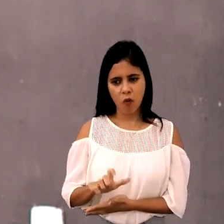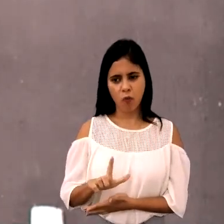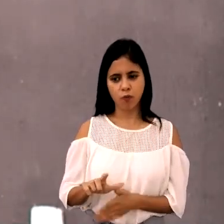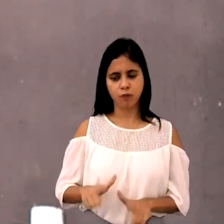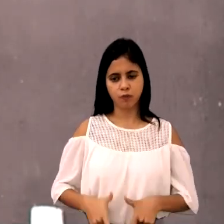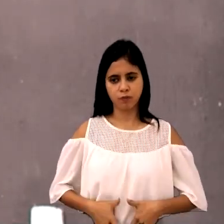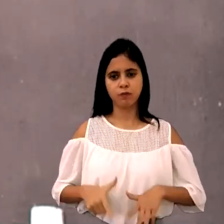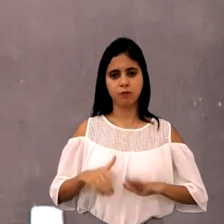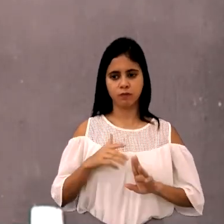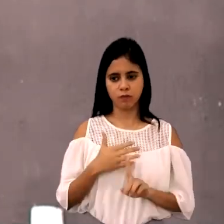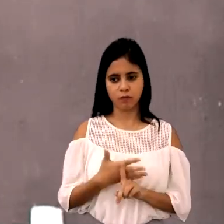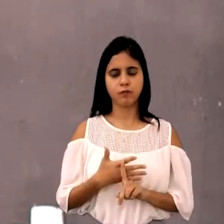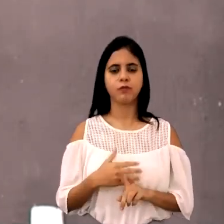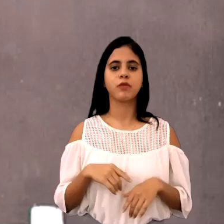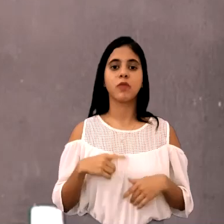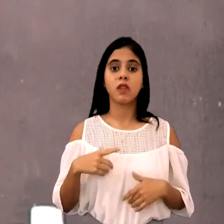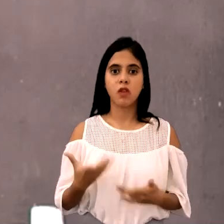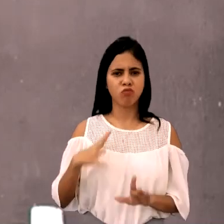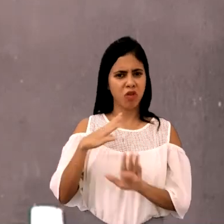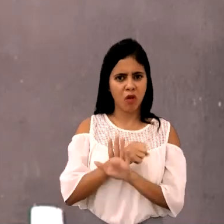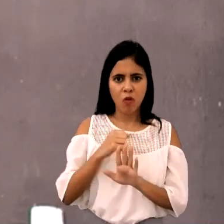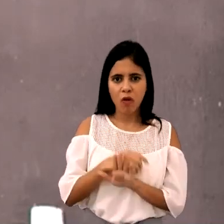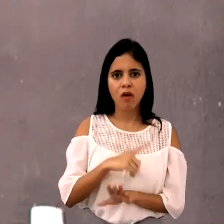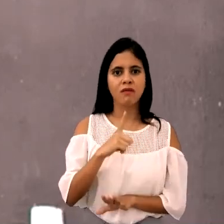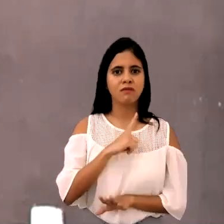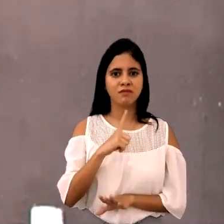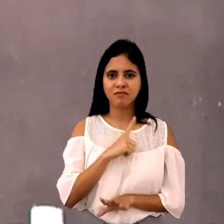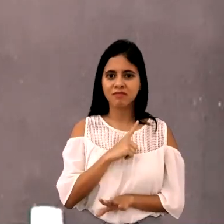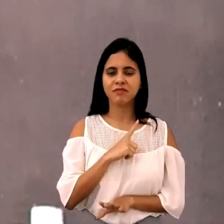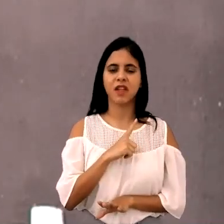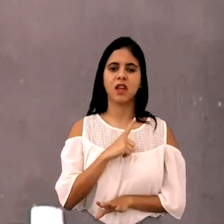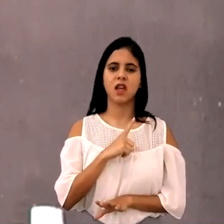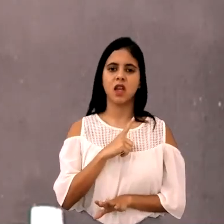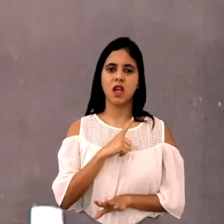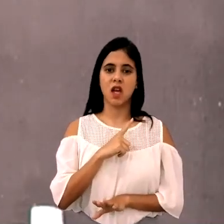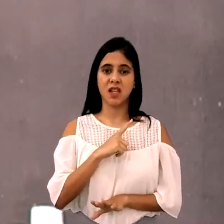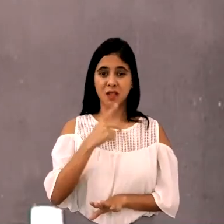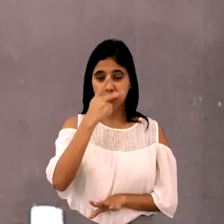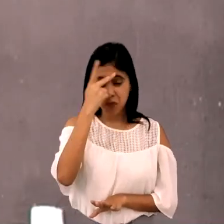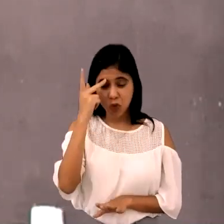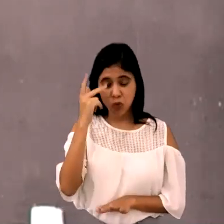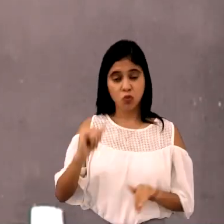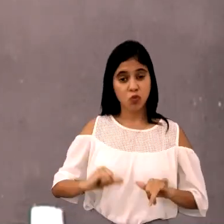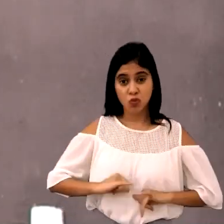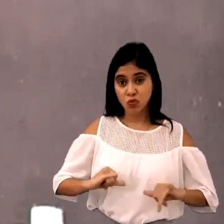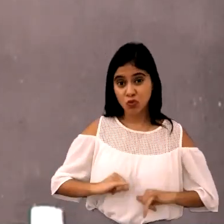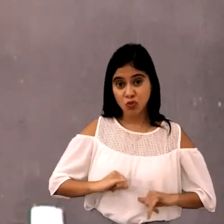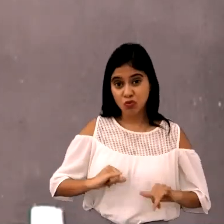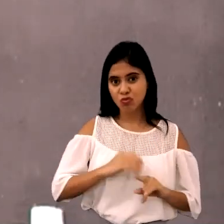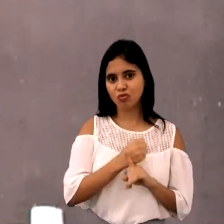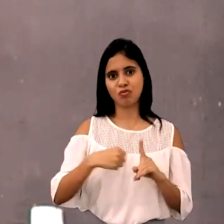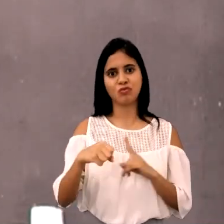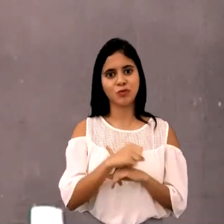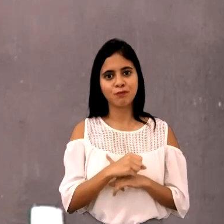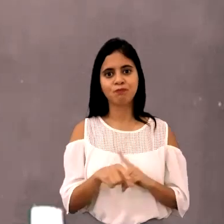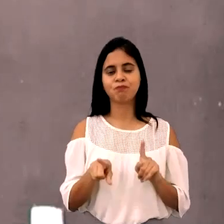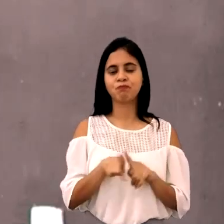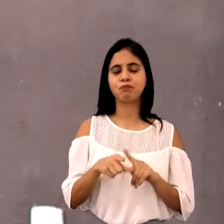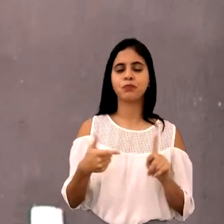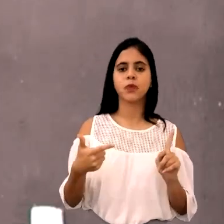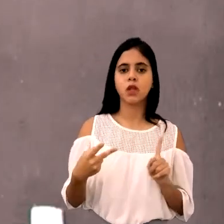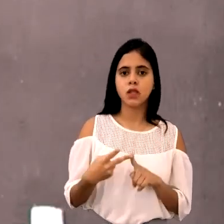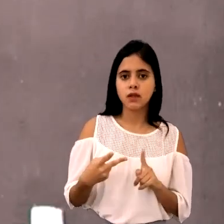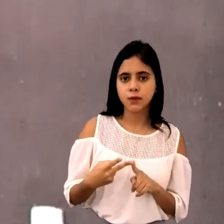desenfreada. Uma situação de crise na sociedade muito grande. Segundo,